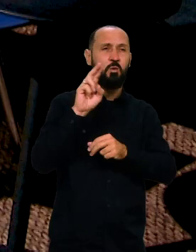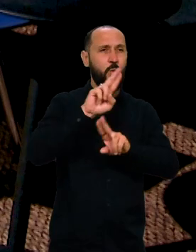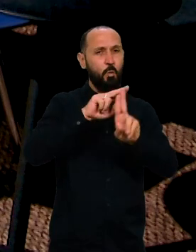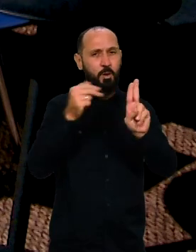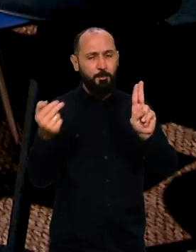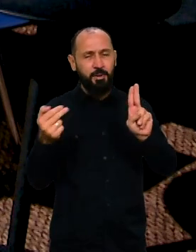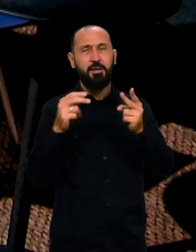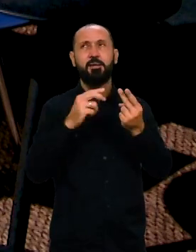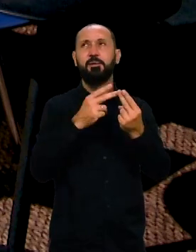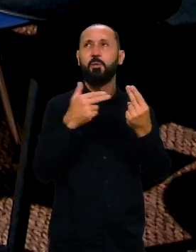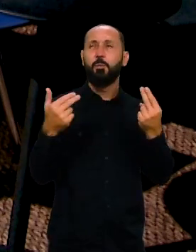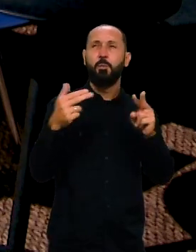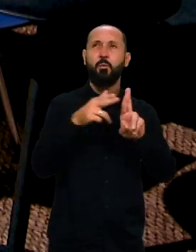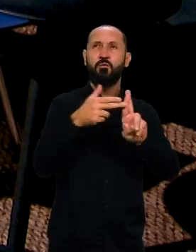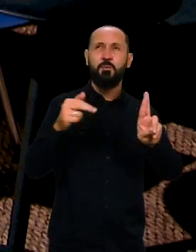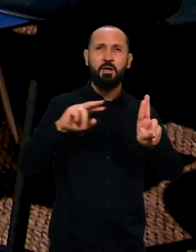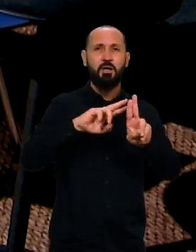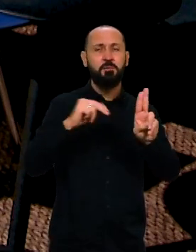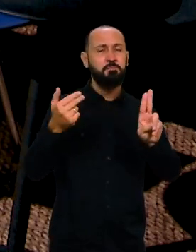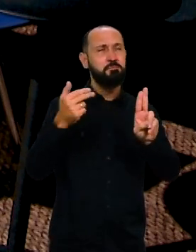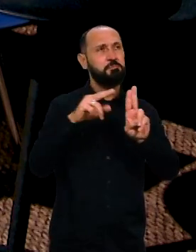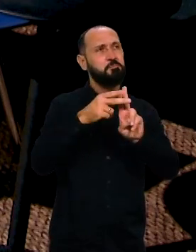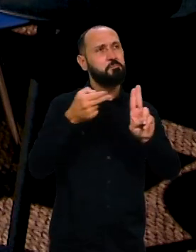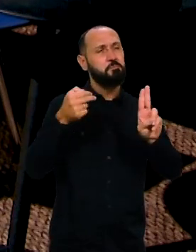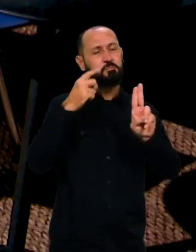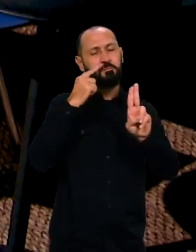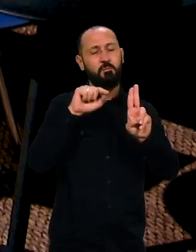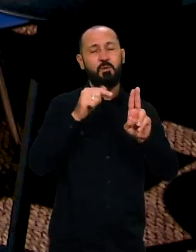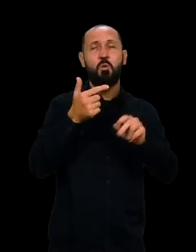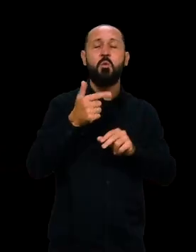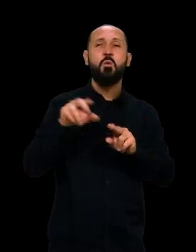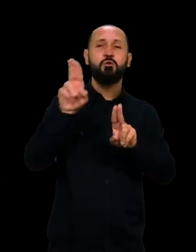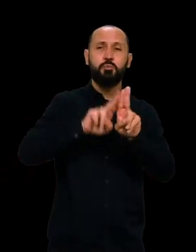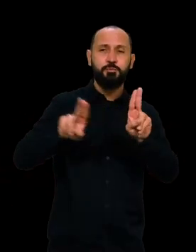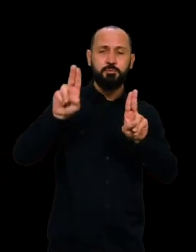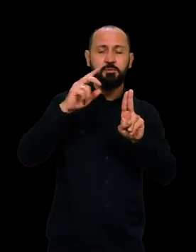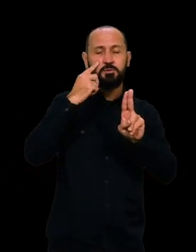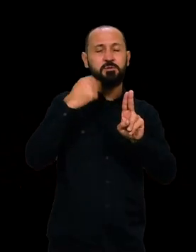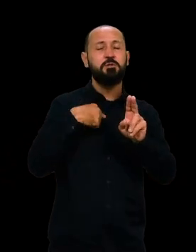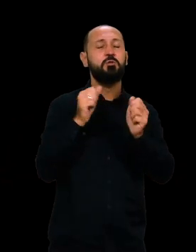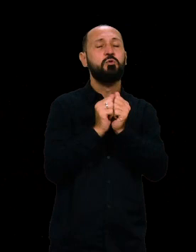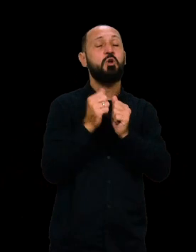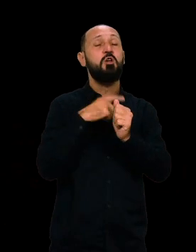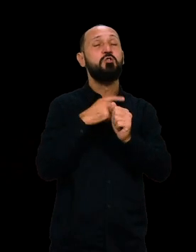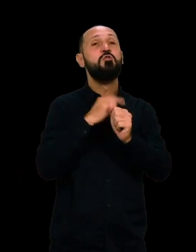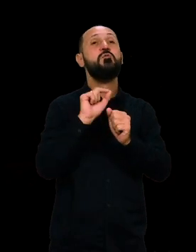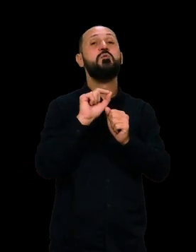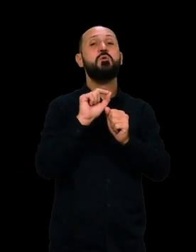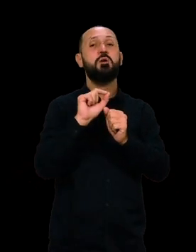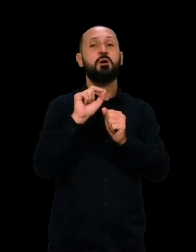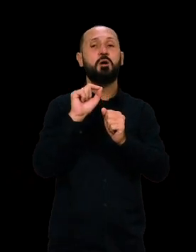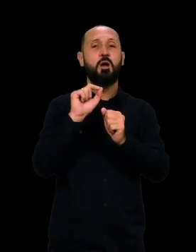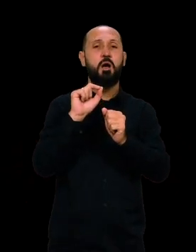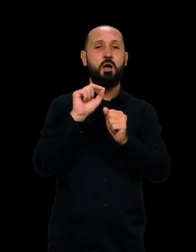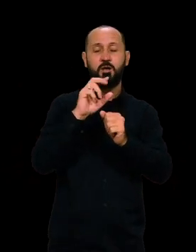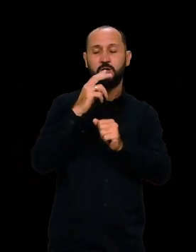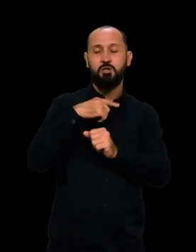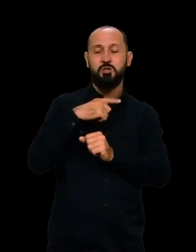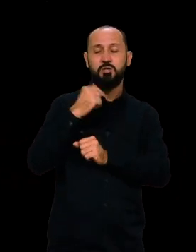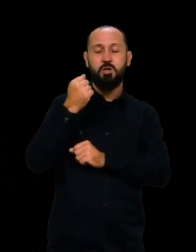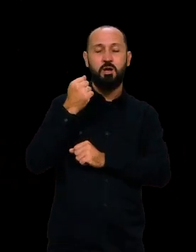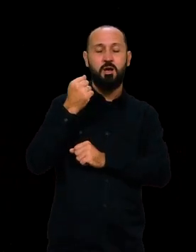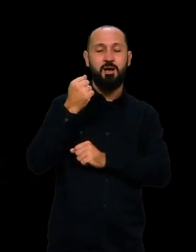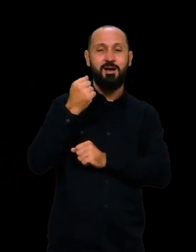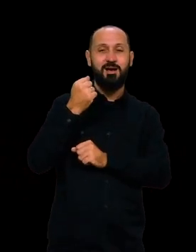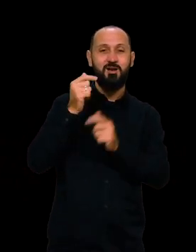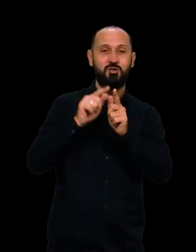multi-institucional que envolvia a UNB, envolvia a Federal de Goiás e a UFMS. Uma outra escola fantástica. Então está no mestrado, e eu dei a sorte, quando eu entrei